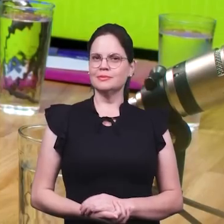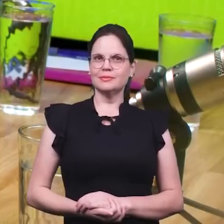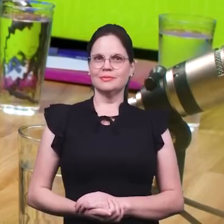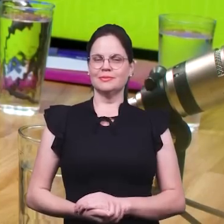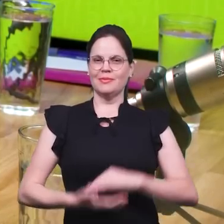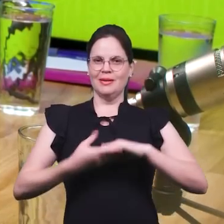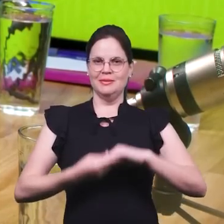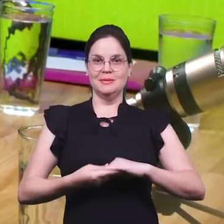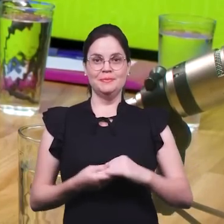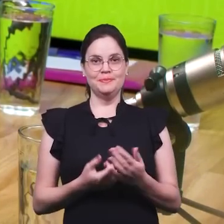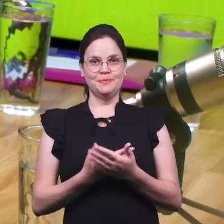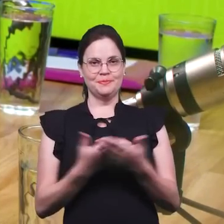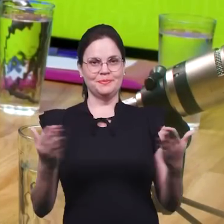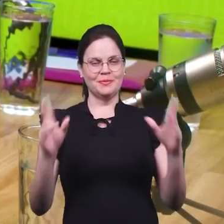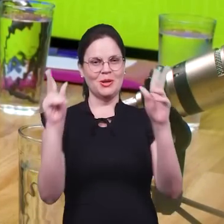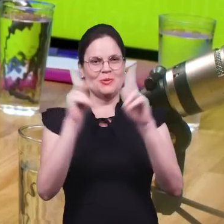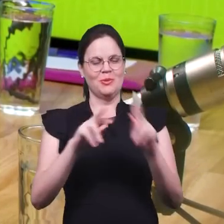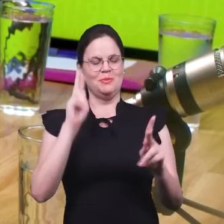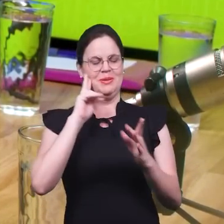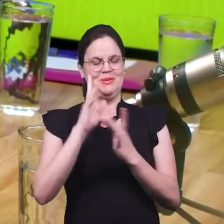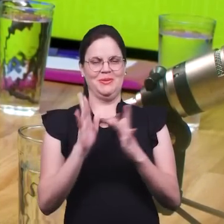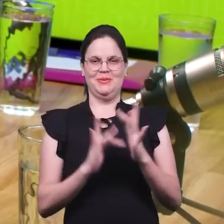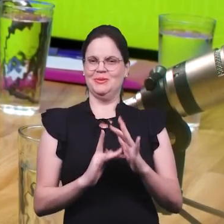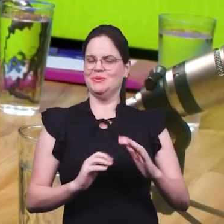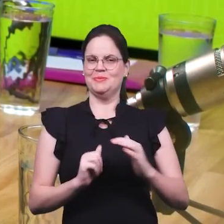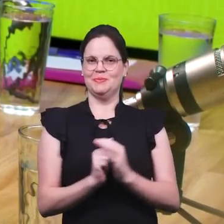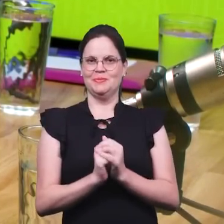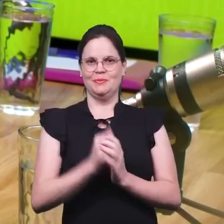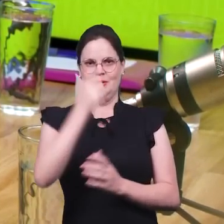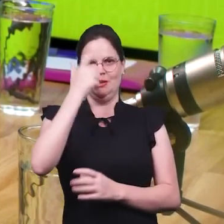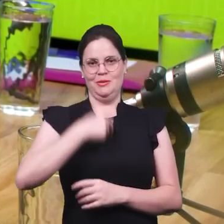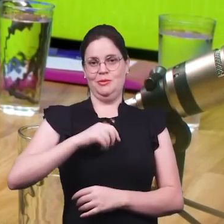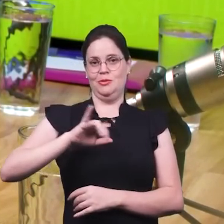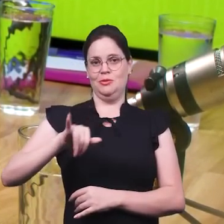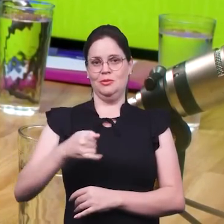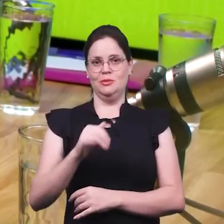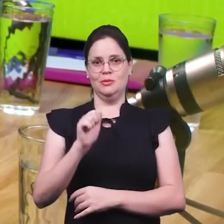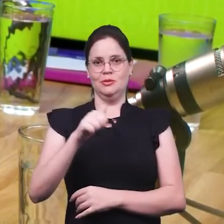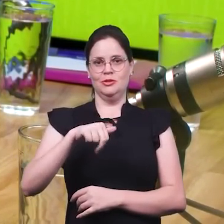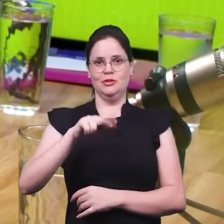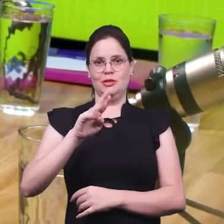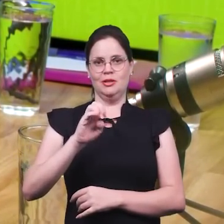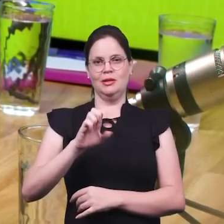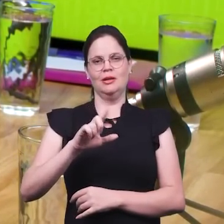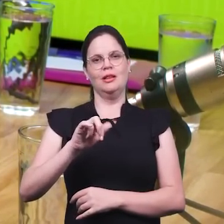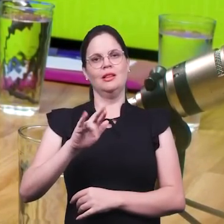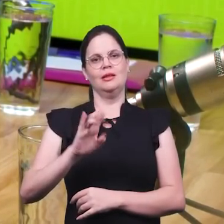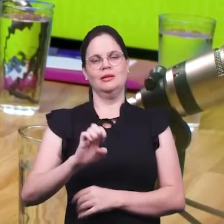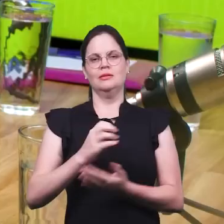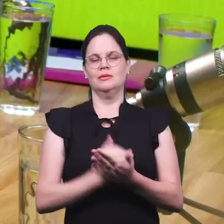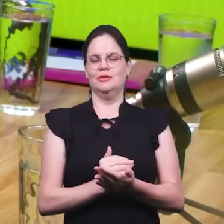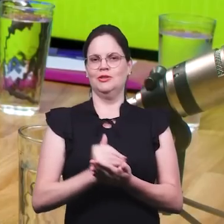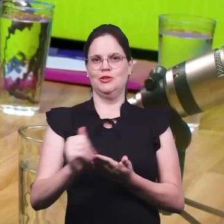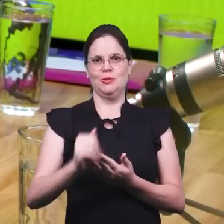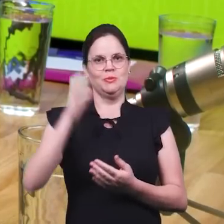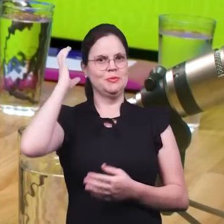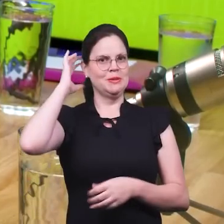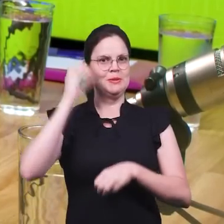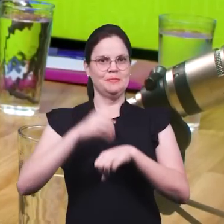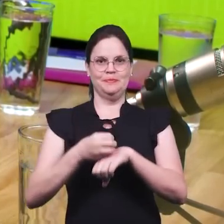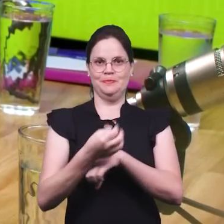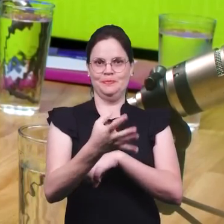Queremos saudar a todos com a paz do Senhor Jesus. Eu sou Jaqueline e estamos iniciando mais um